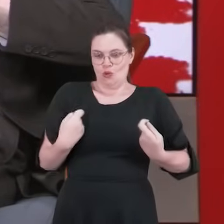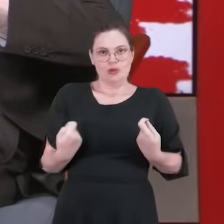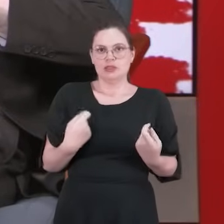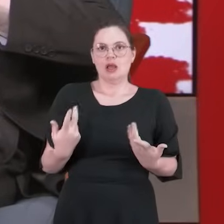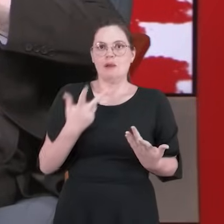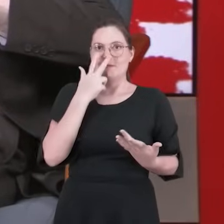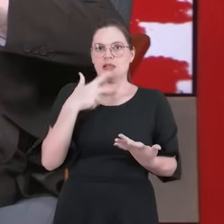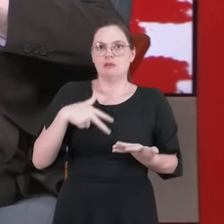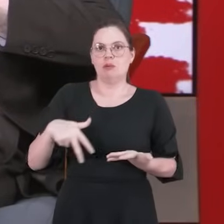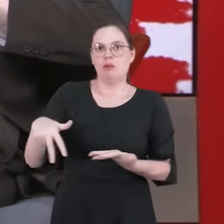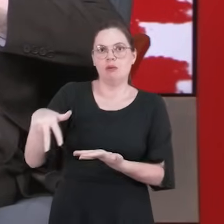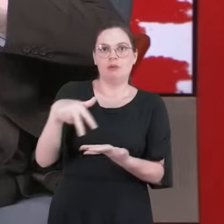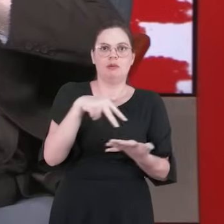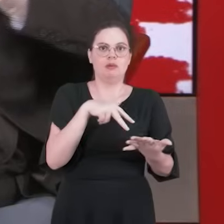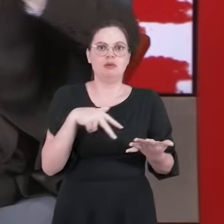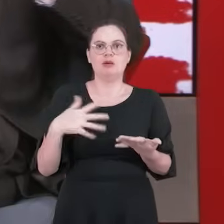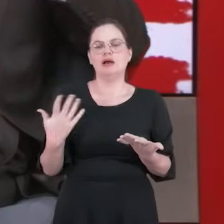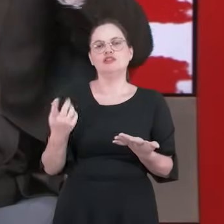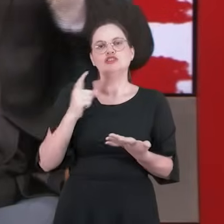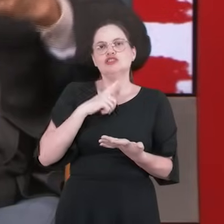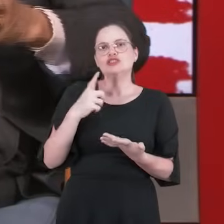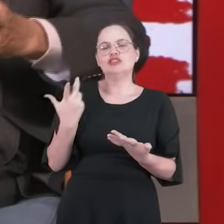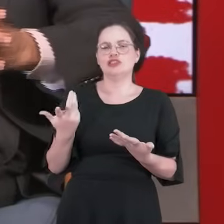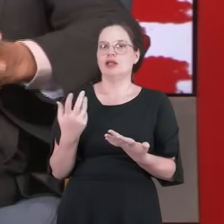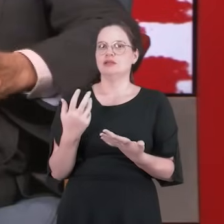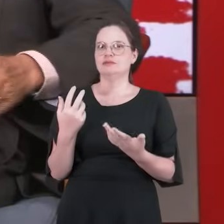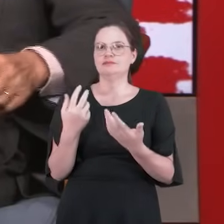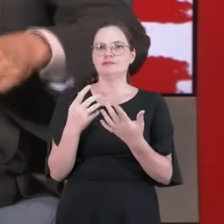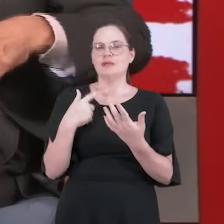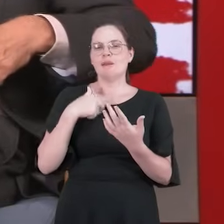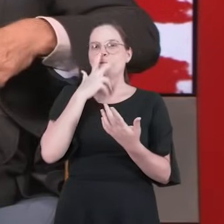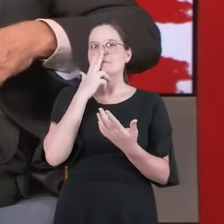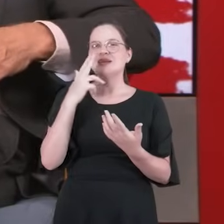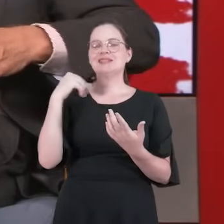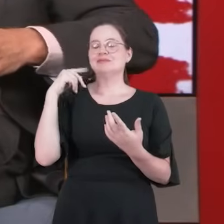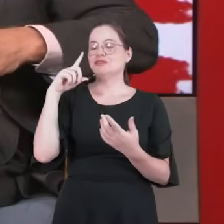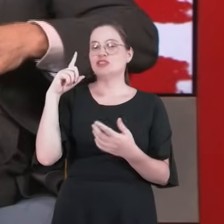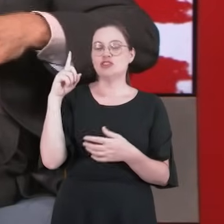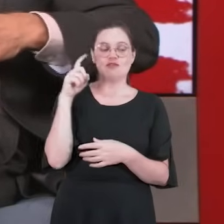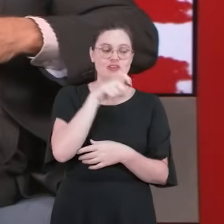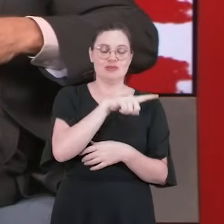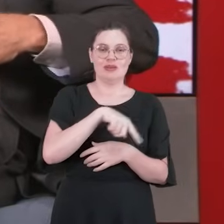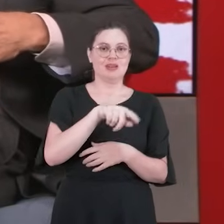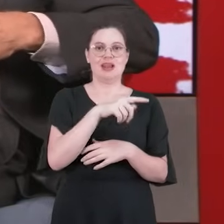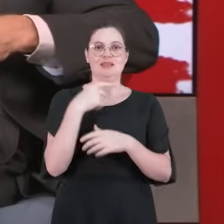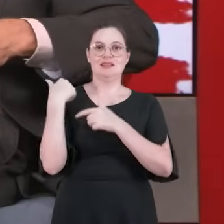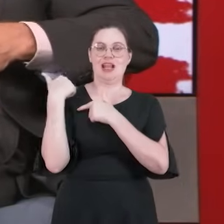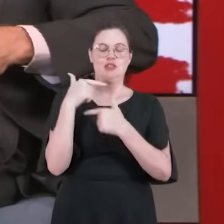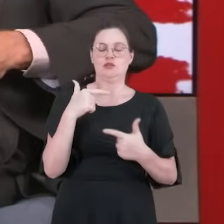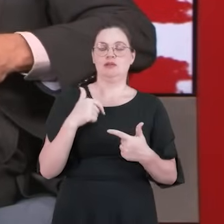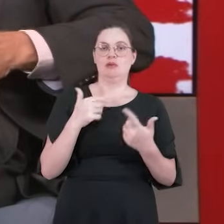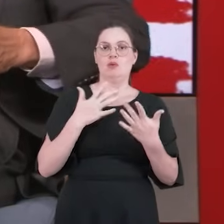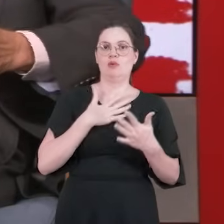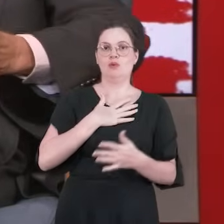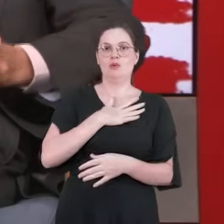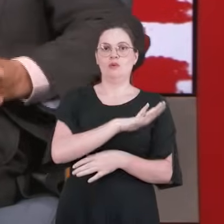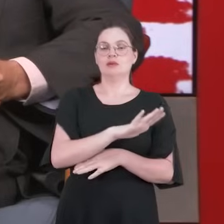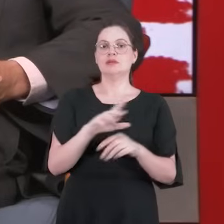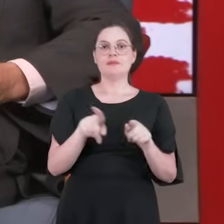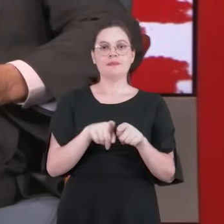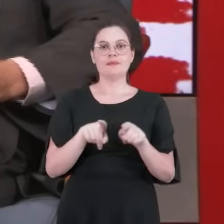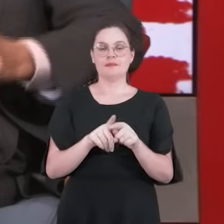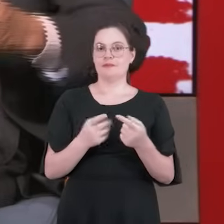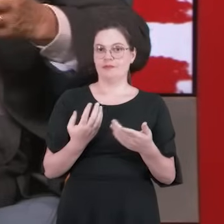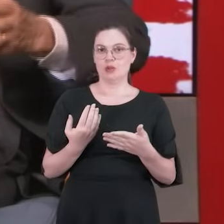controle, e havia toda aquela dificuldade, além dos